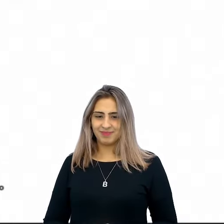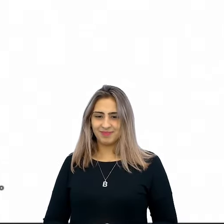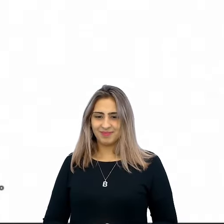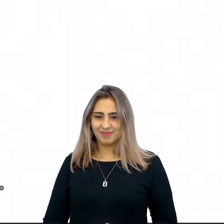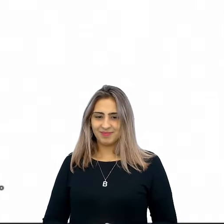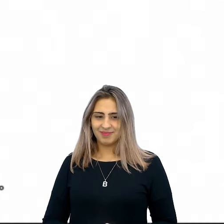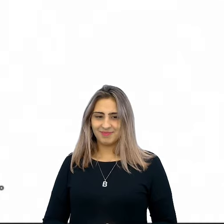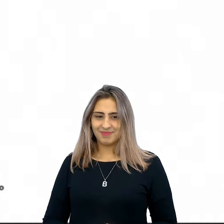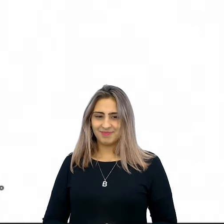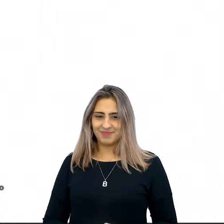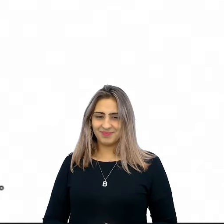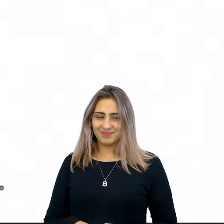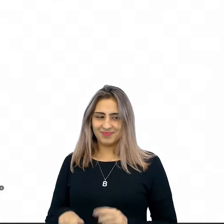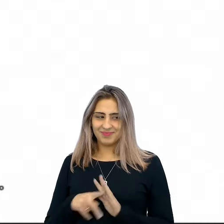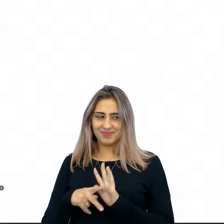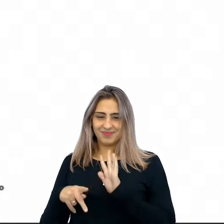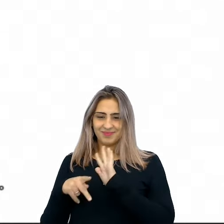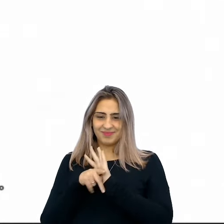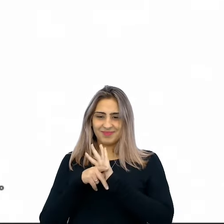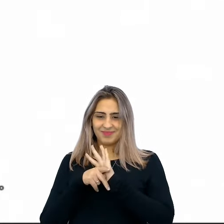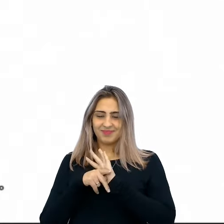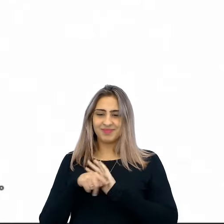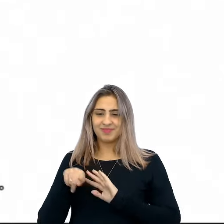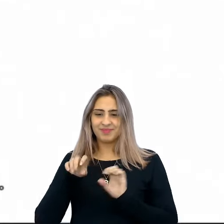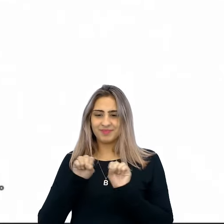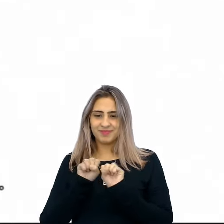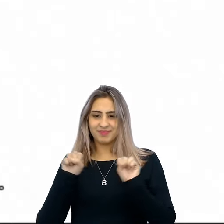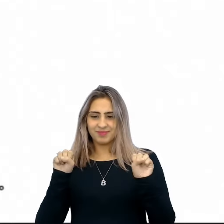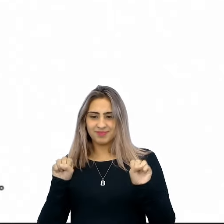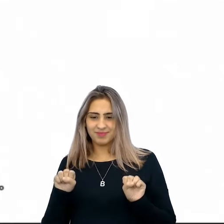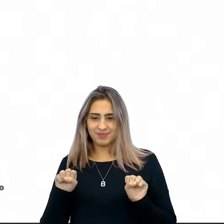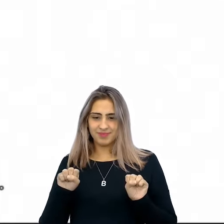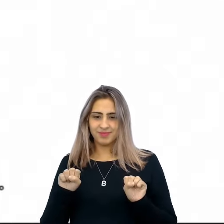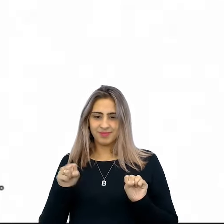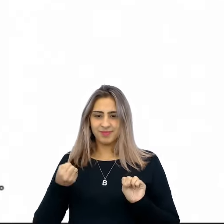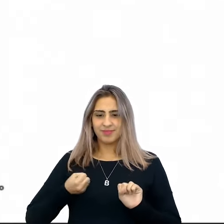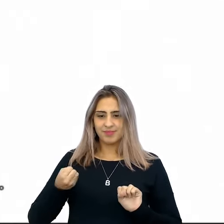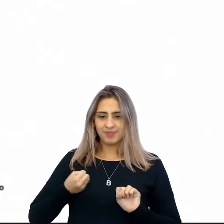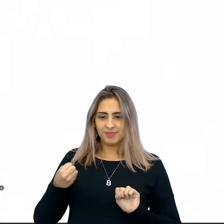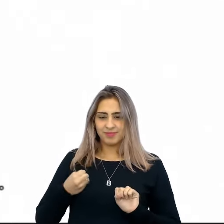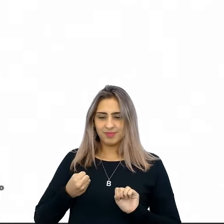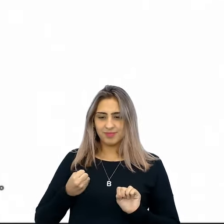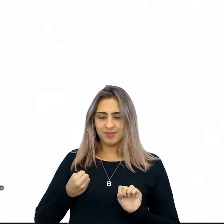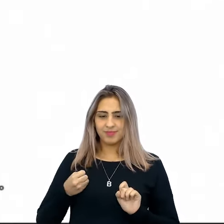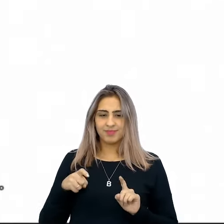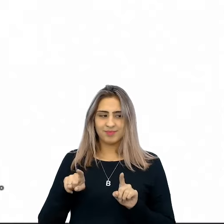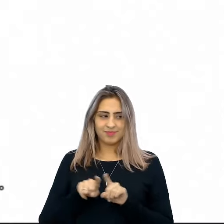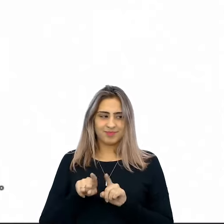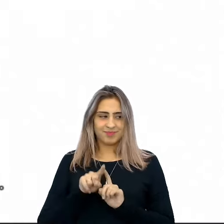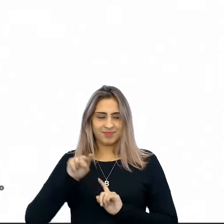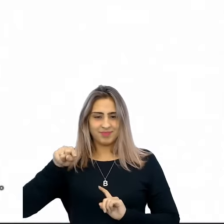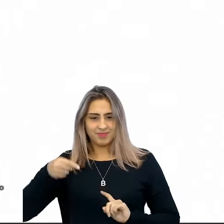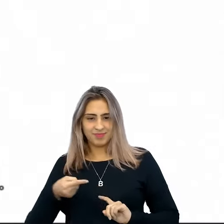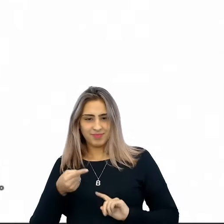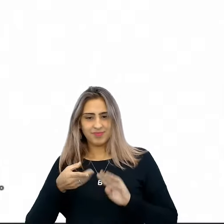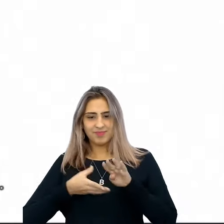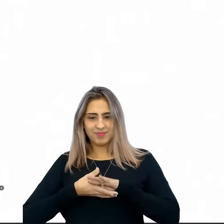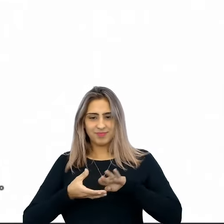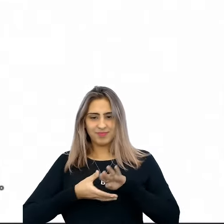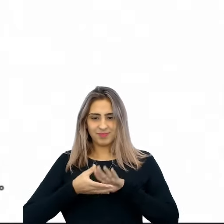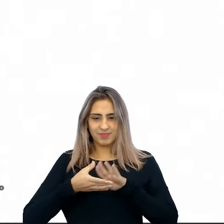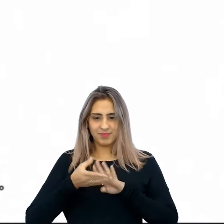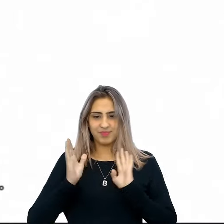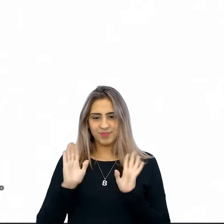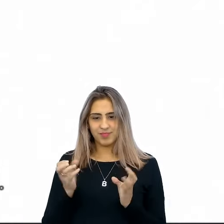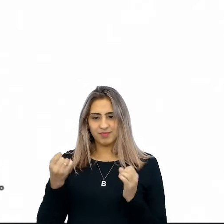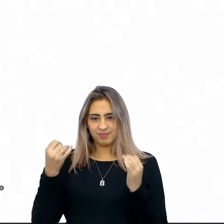as propriedades, né, do sistema de numeração decimal, né, e aqui entra a mesma orientação que eu